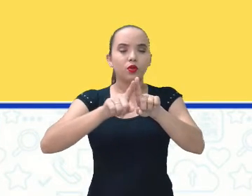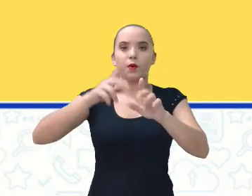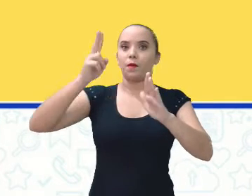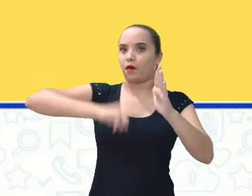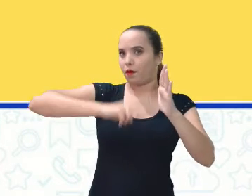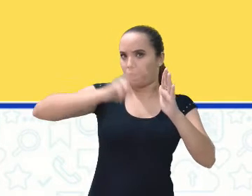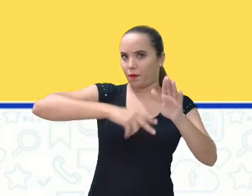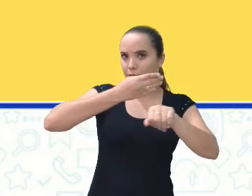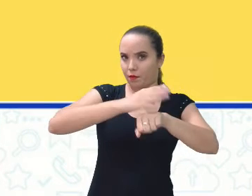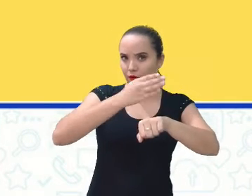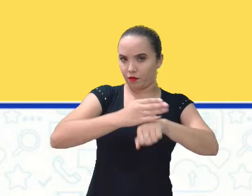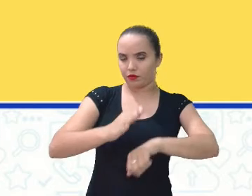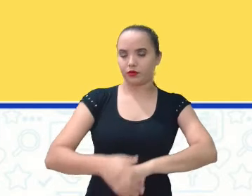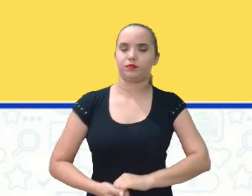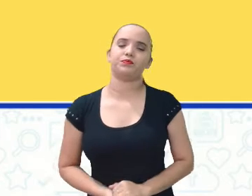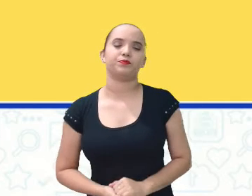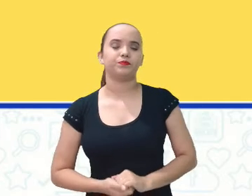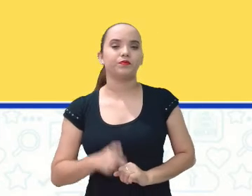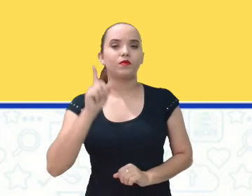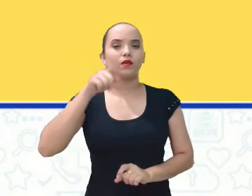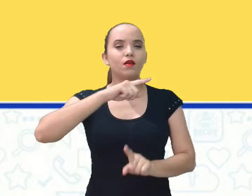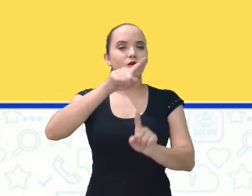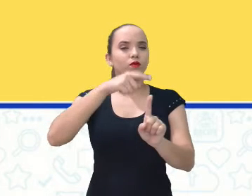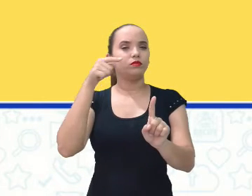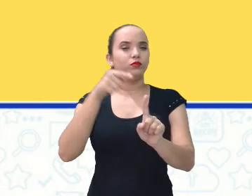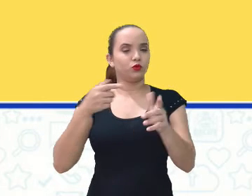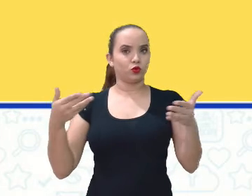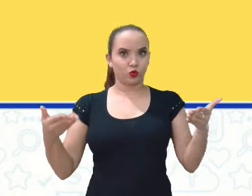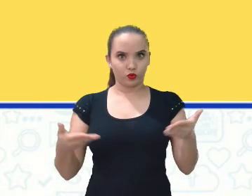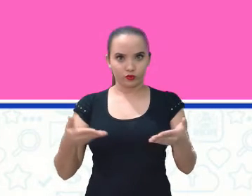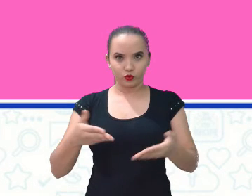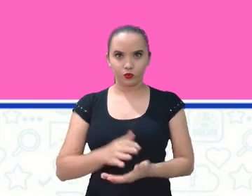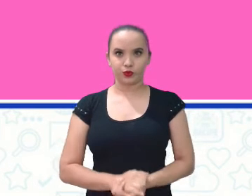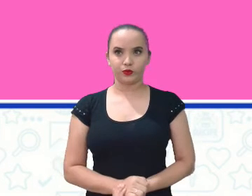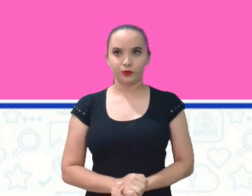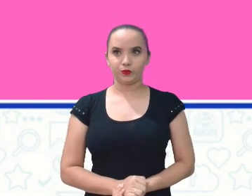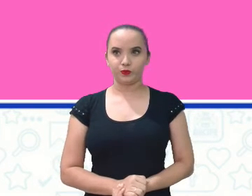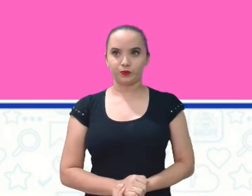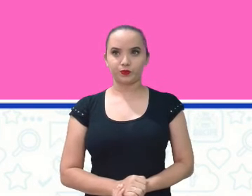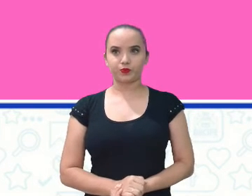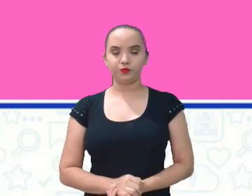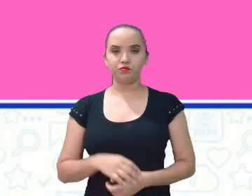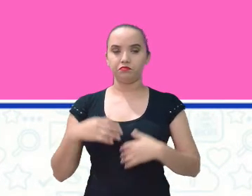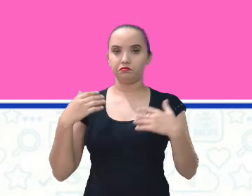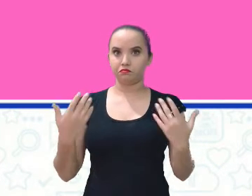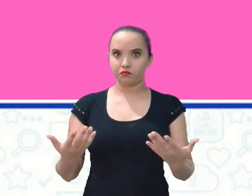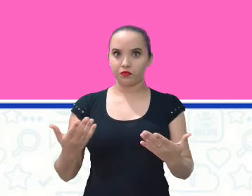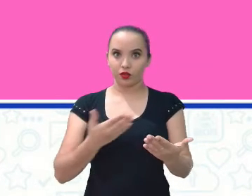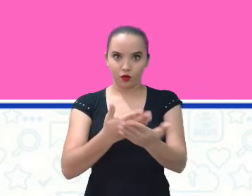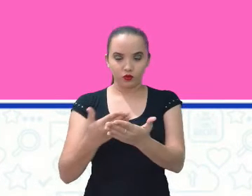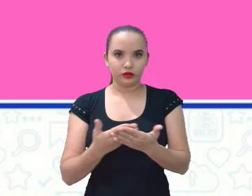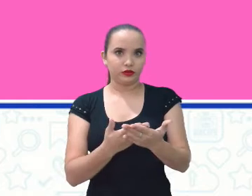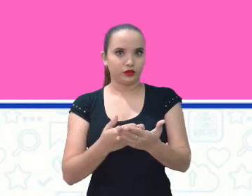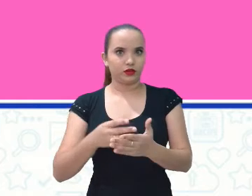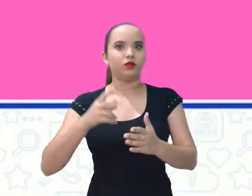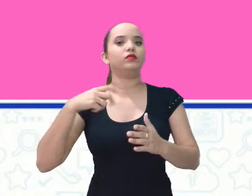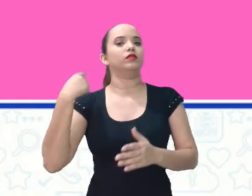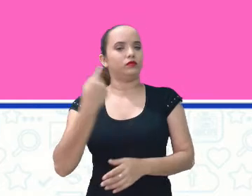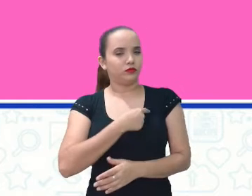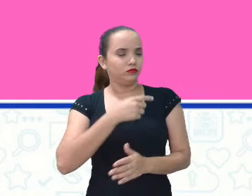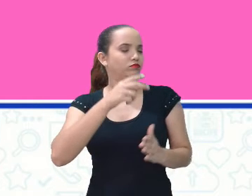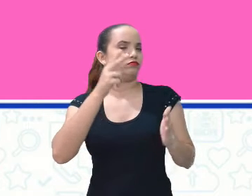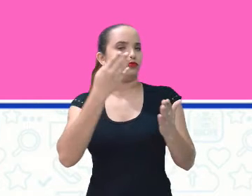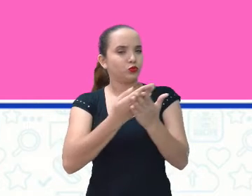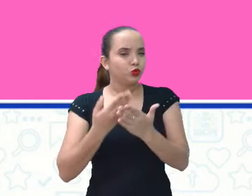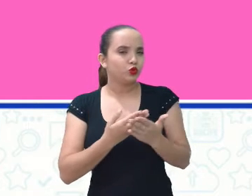Então, esse é o nosso objetivo de hoje. Então, nesta aula, estudaremos a leitura com